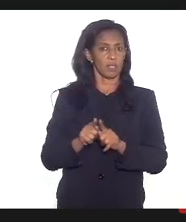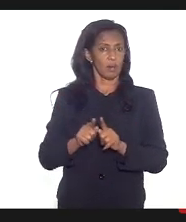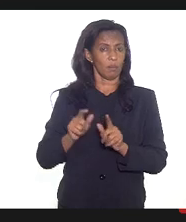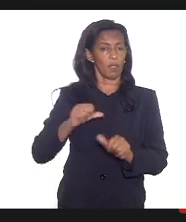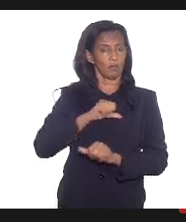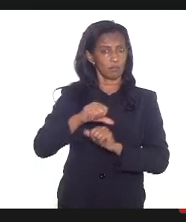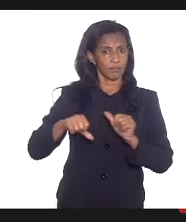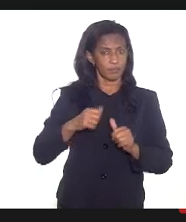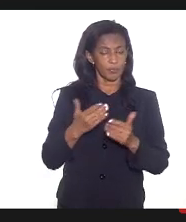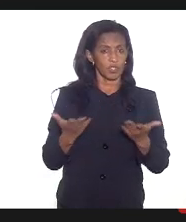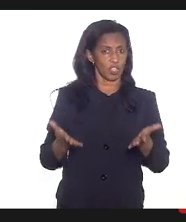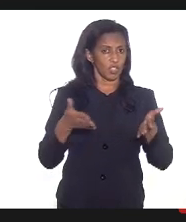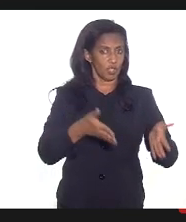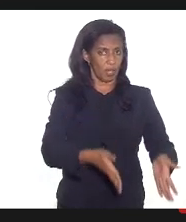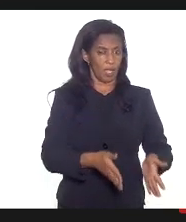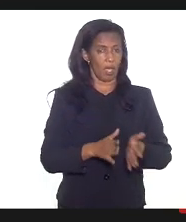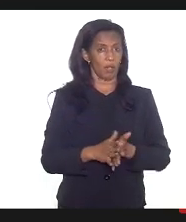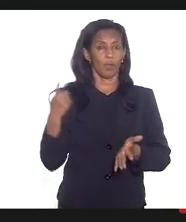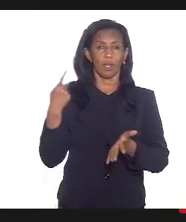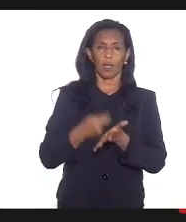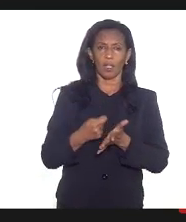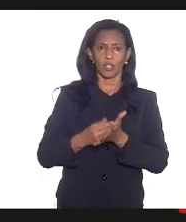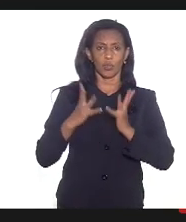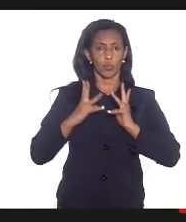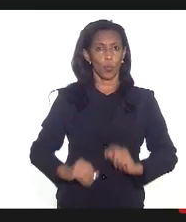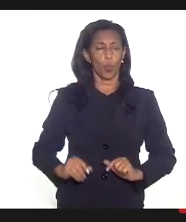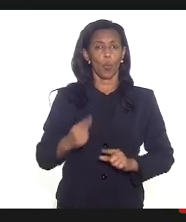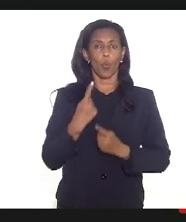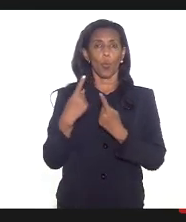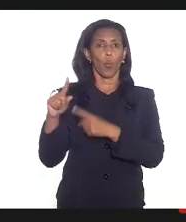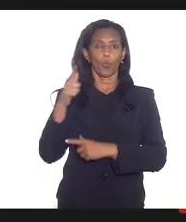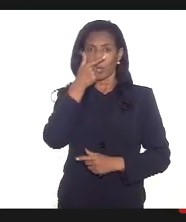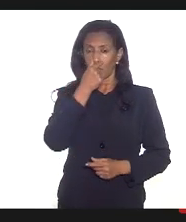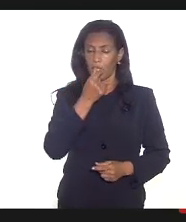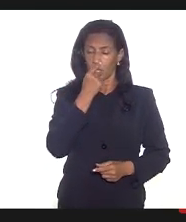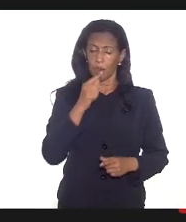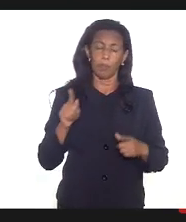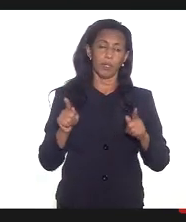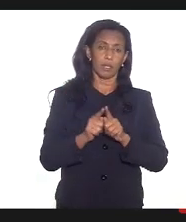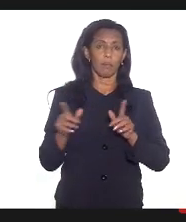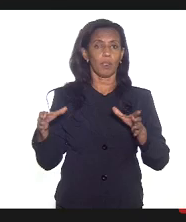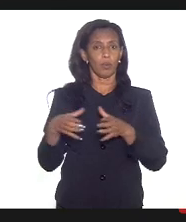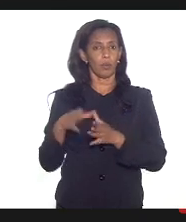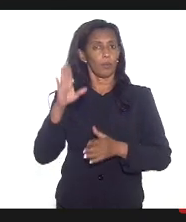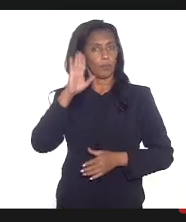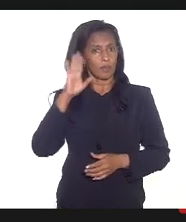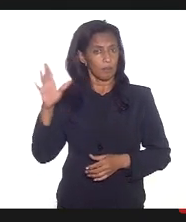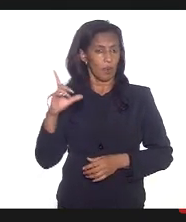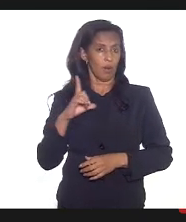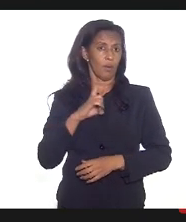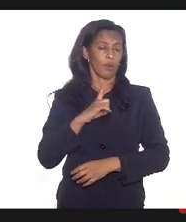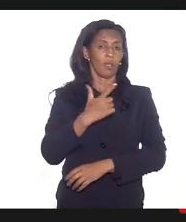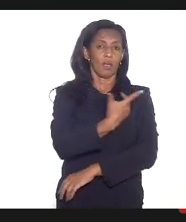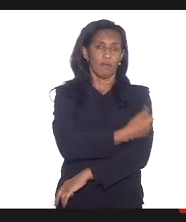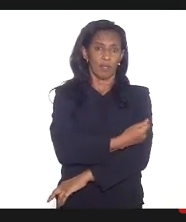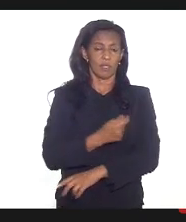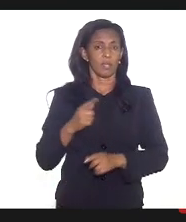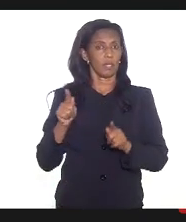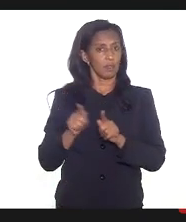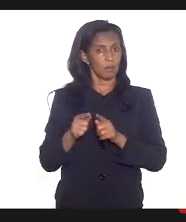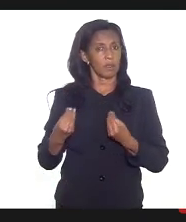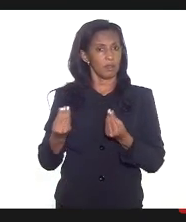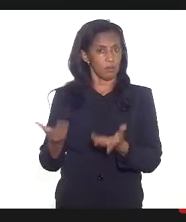transformaram as 300 garantir a imunização contra a gripe que elas também são grupos prioritários e que a vacina também está